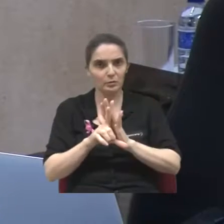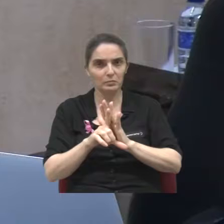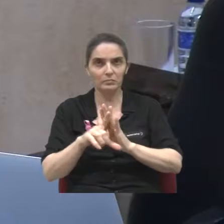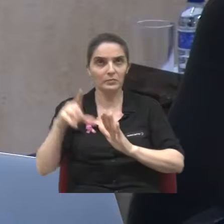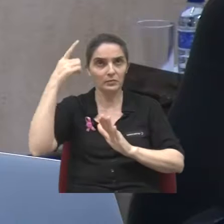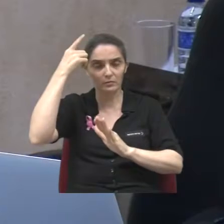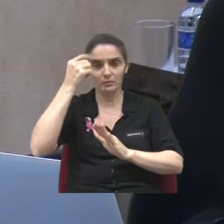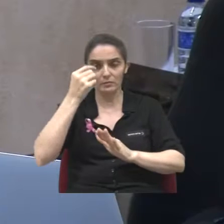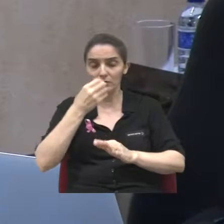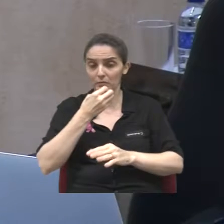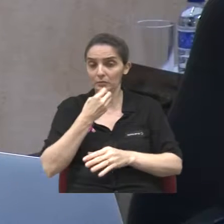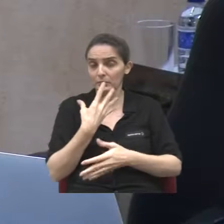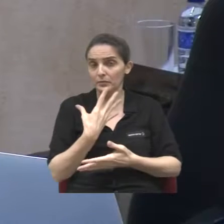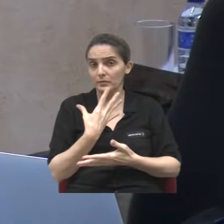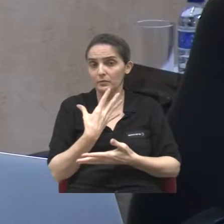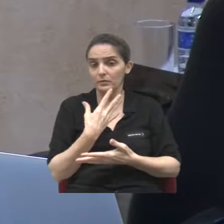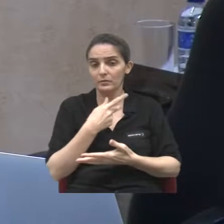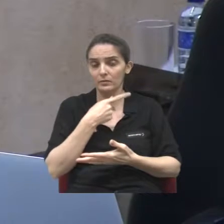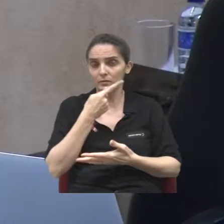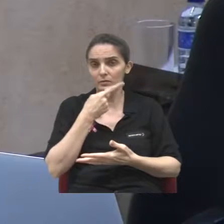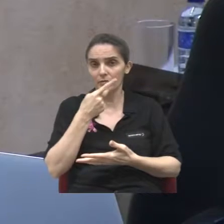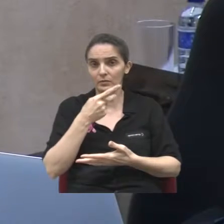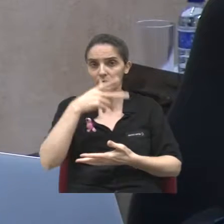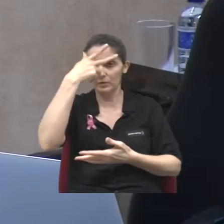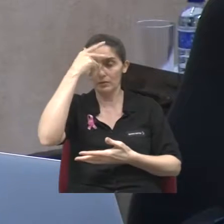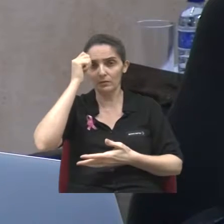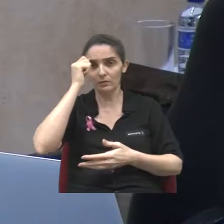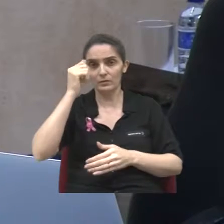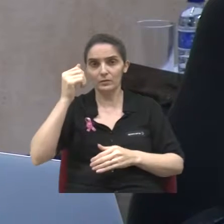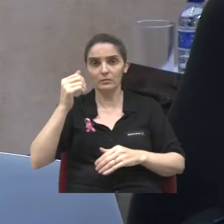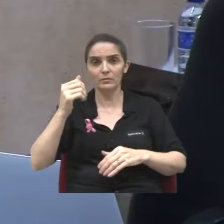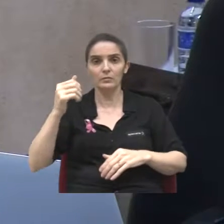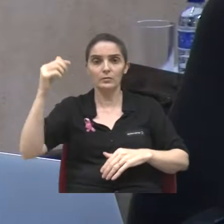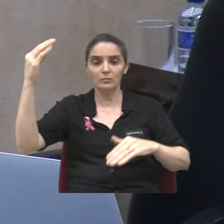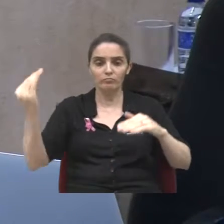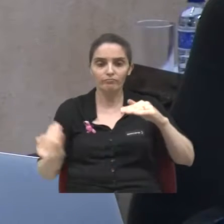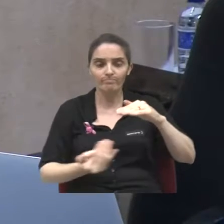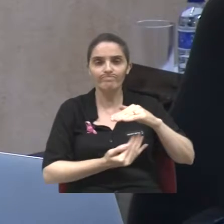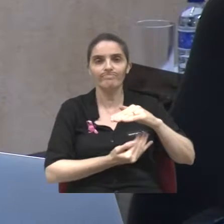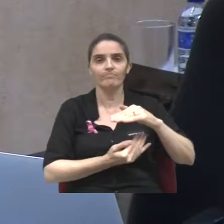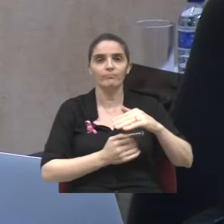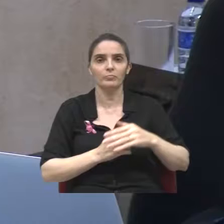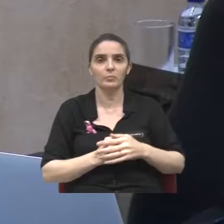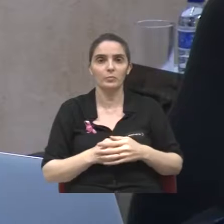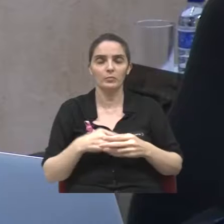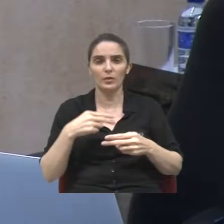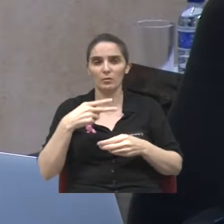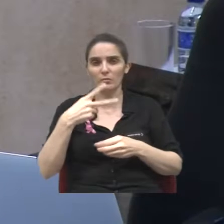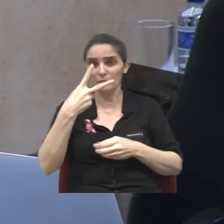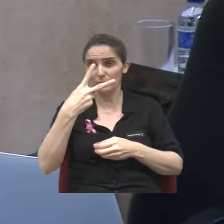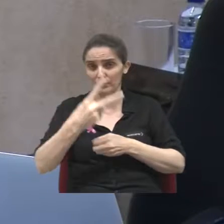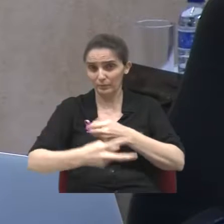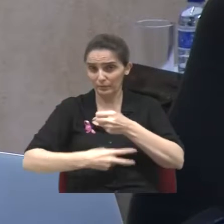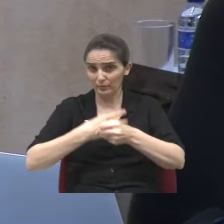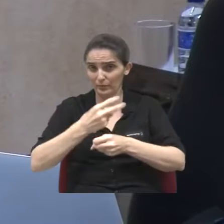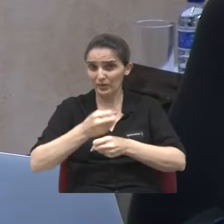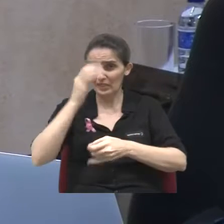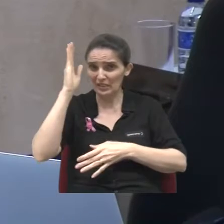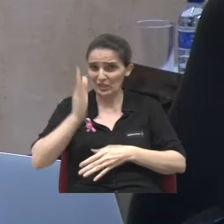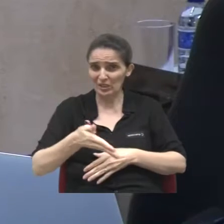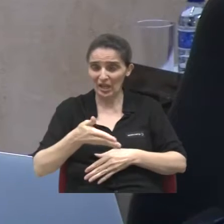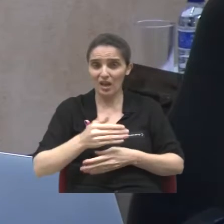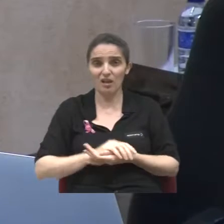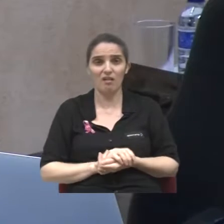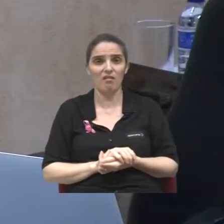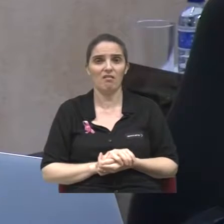na colocação da questão da intervenção, porque quase 2 anos de intervenção no transporte coletivo,